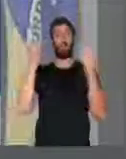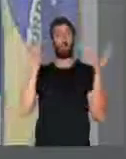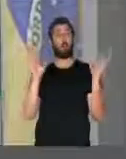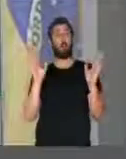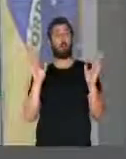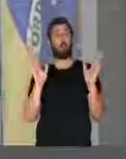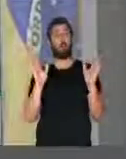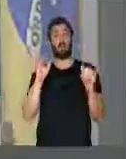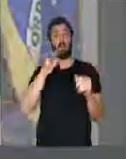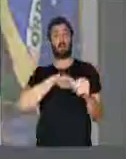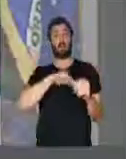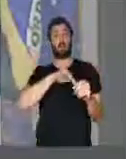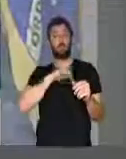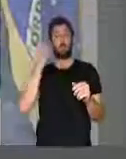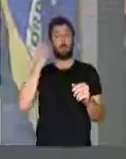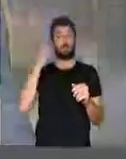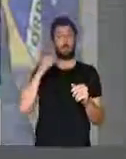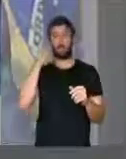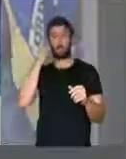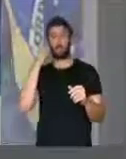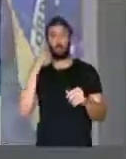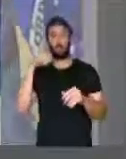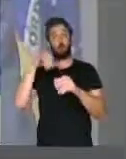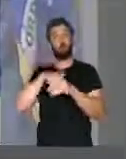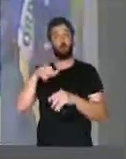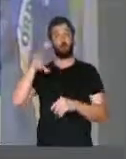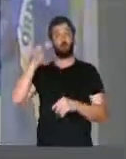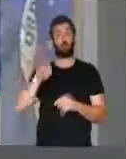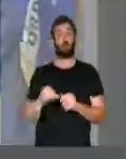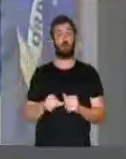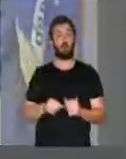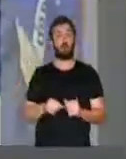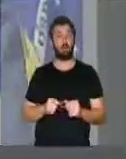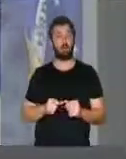comparação do que ganha um deputado ou um senador que tem voto.